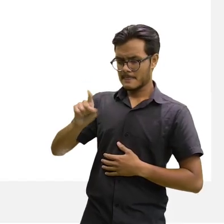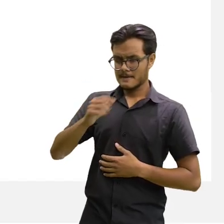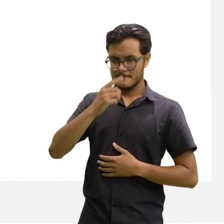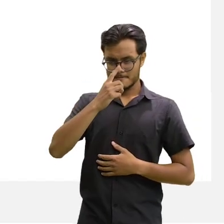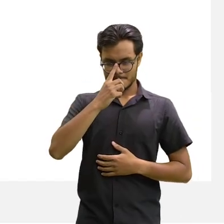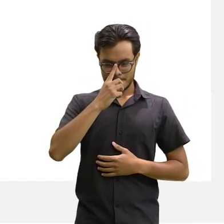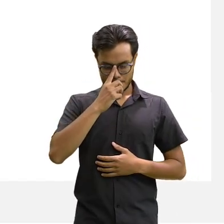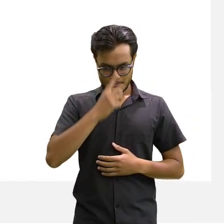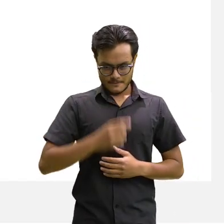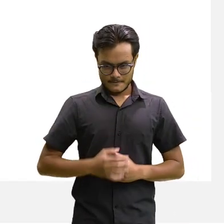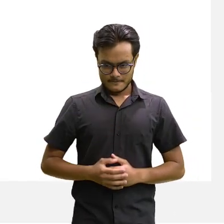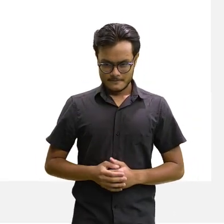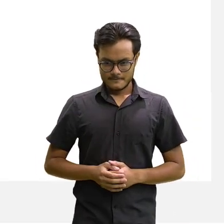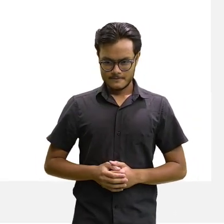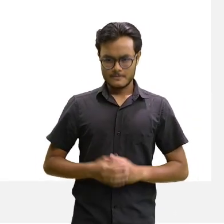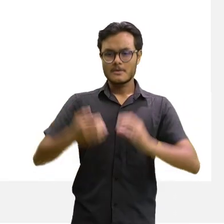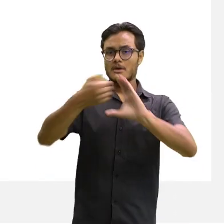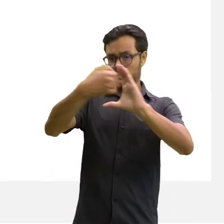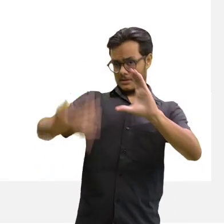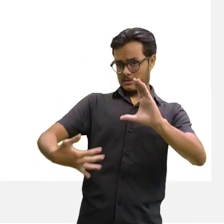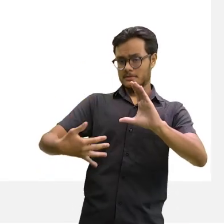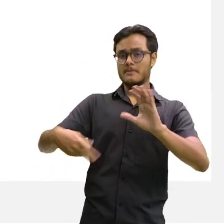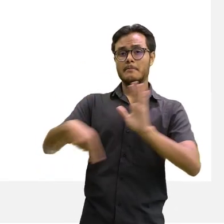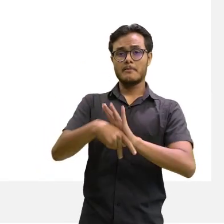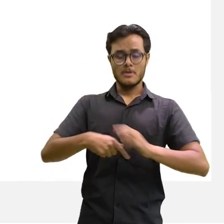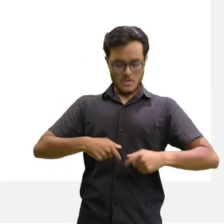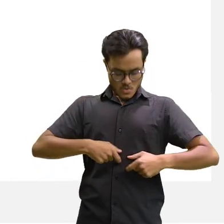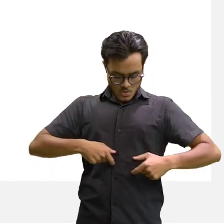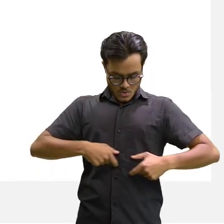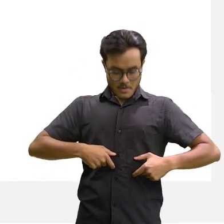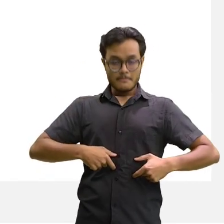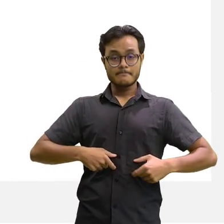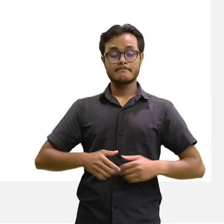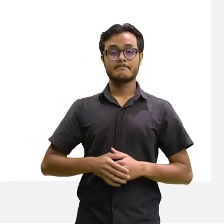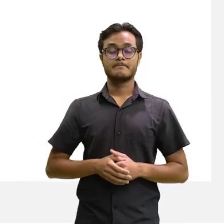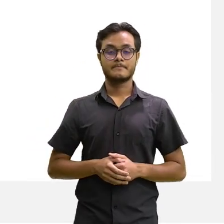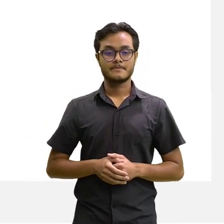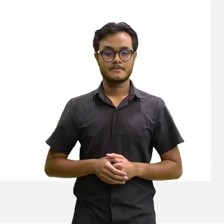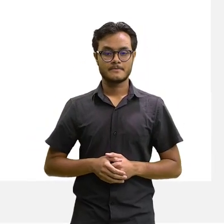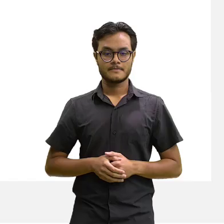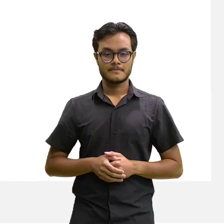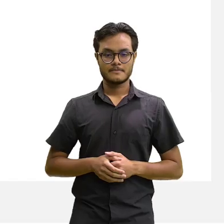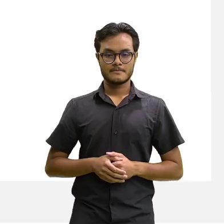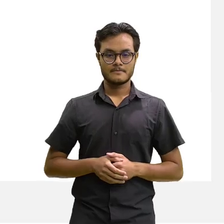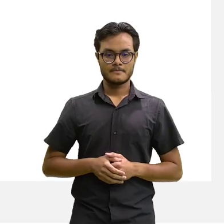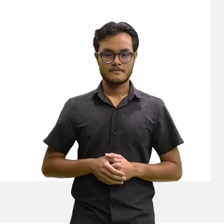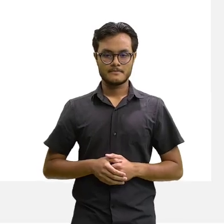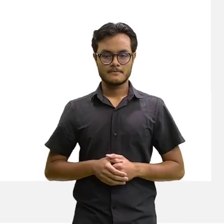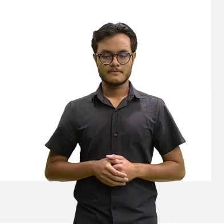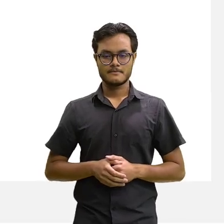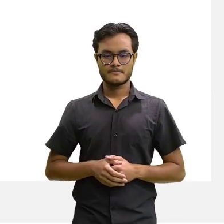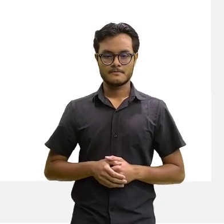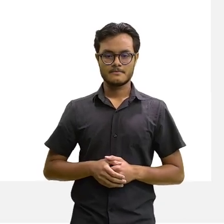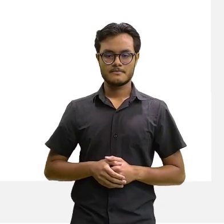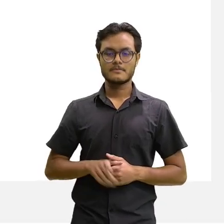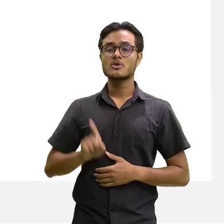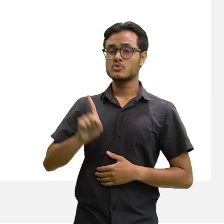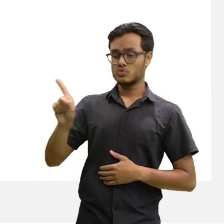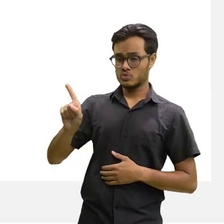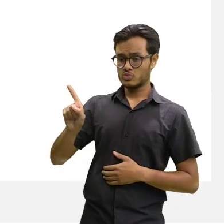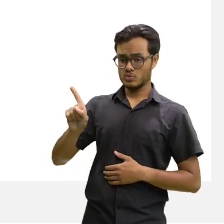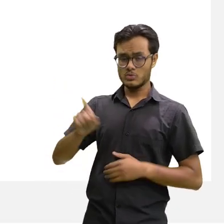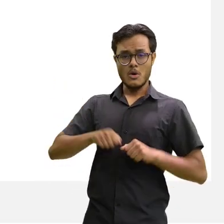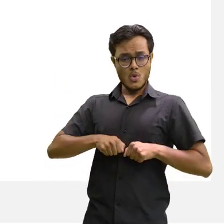endonucleases para a digestão de ácidos nucleicos. Tudo isso vai ser lançado, ó, gente, aqui